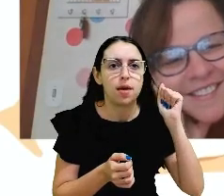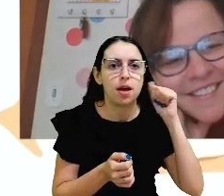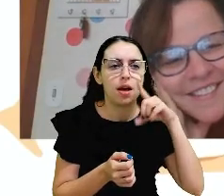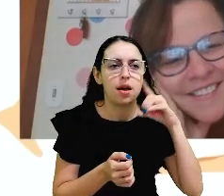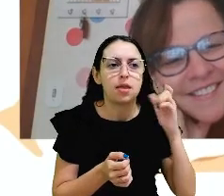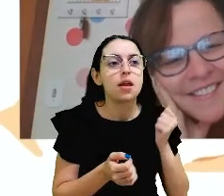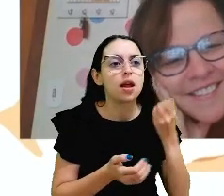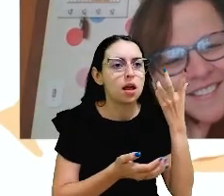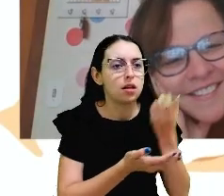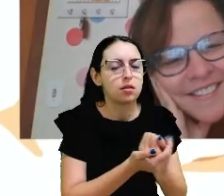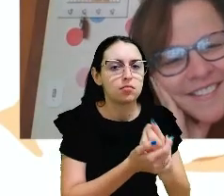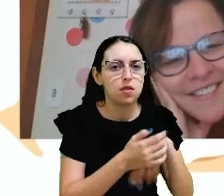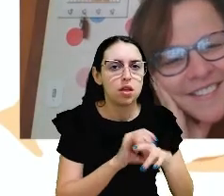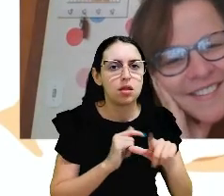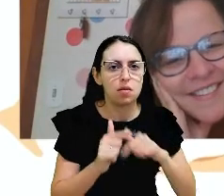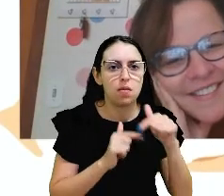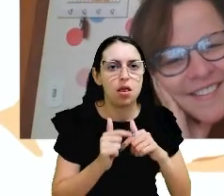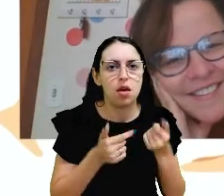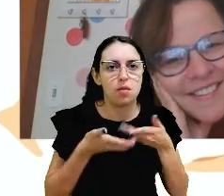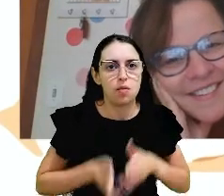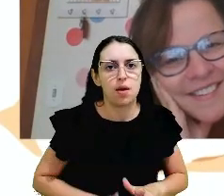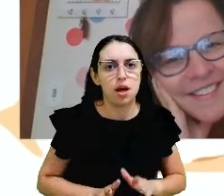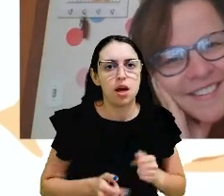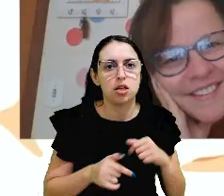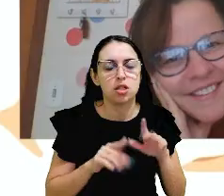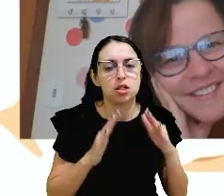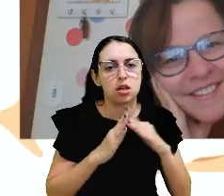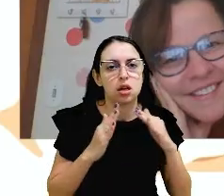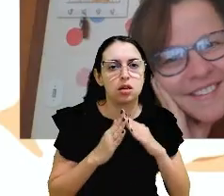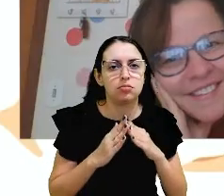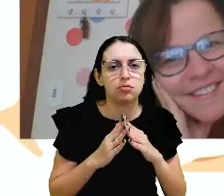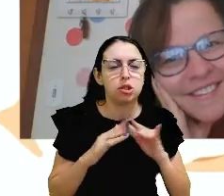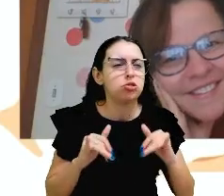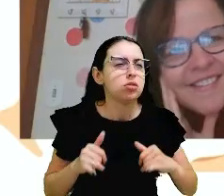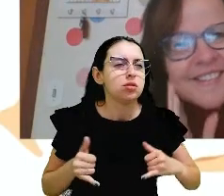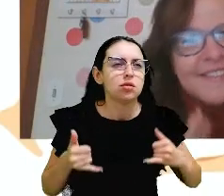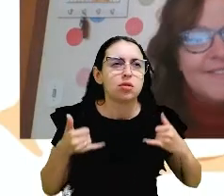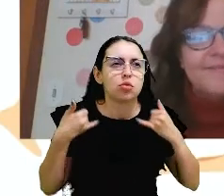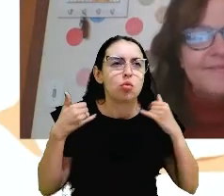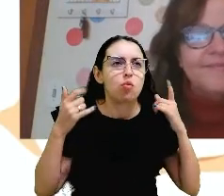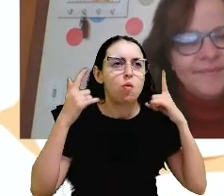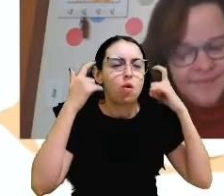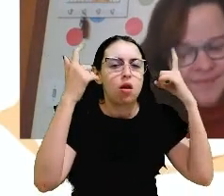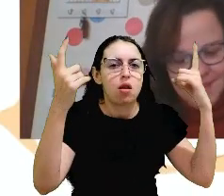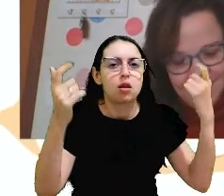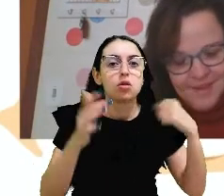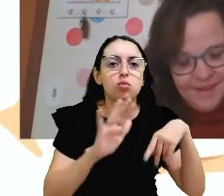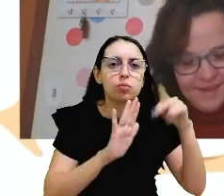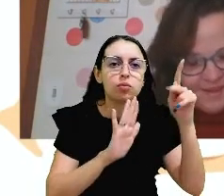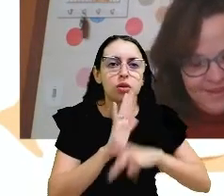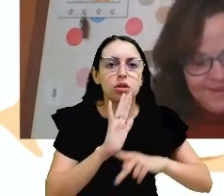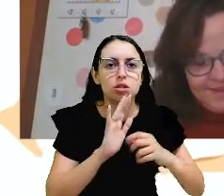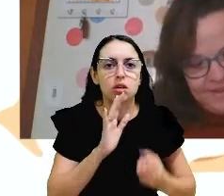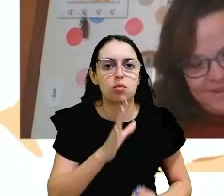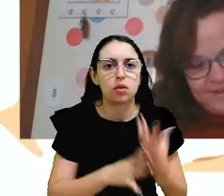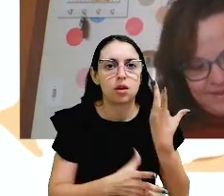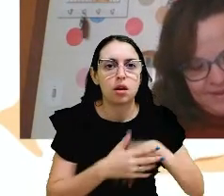partos domiciliares, né? Dona Prazeres é uma grande inspiradora dos projetos que a gente tem